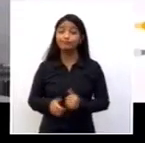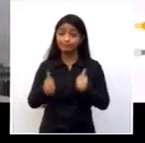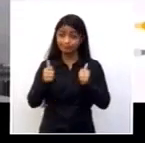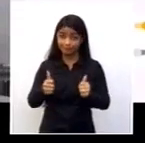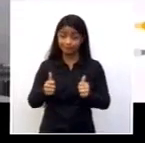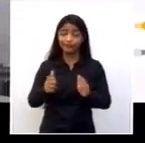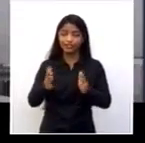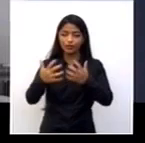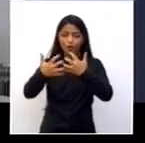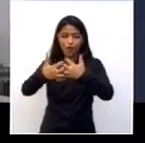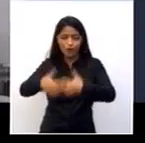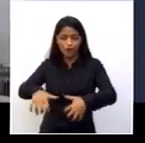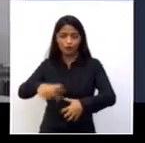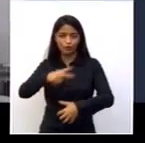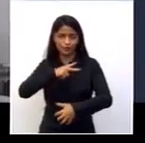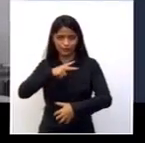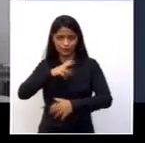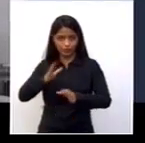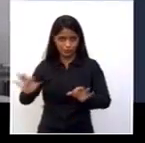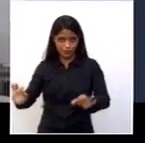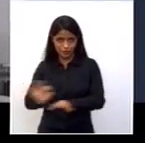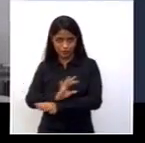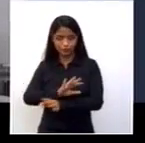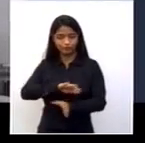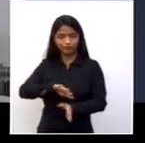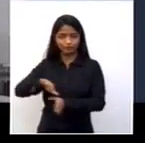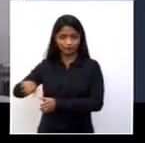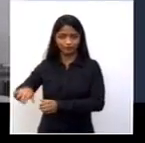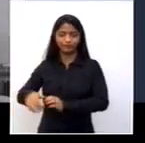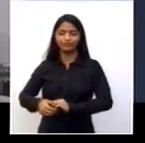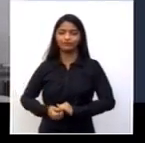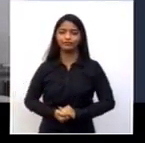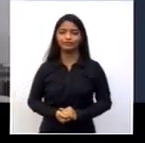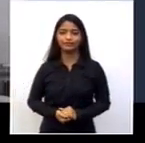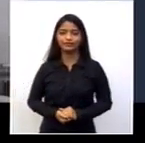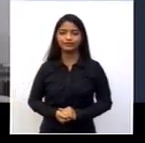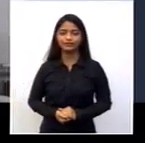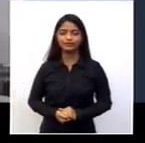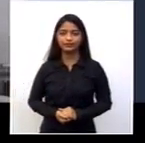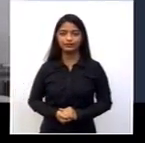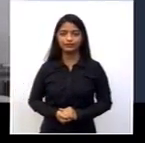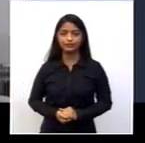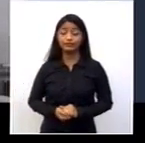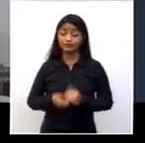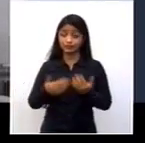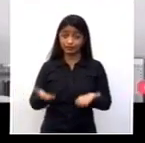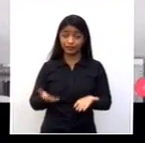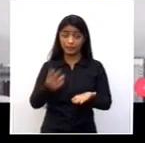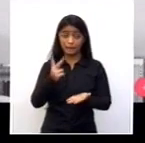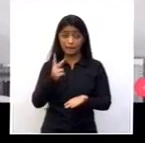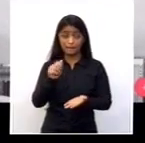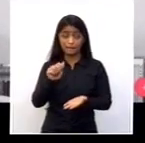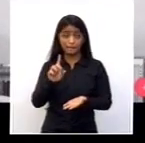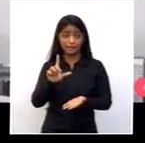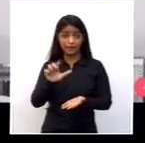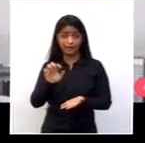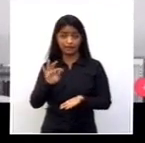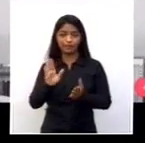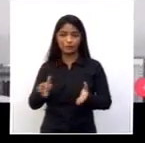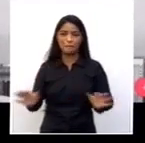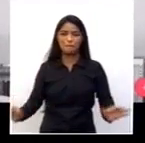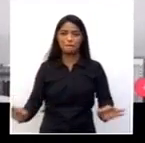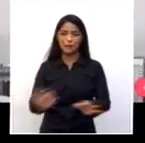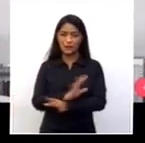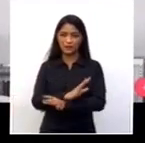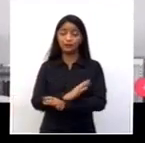as privacidades, vou para o próximo. É isso. Agora o meu Padlet está pronto. Aí eu posso startar